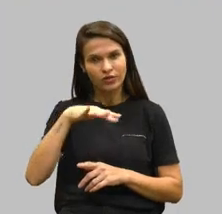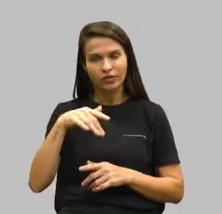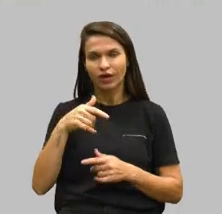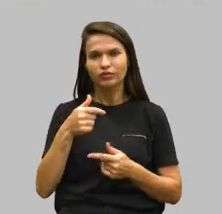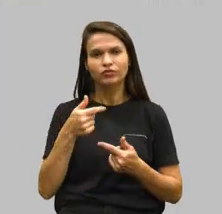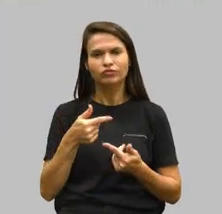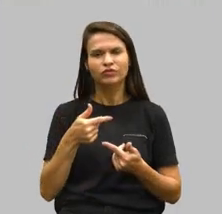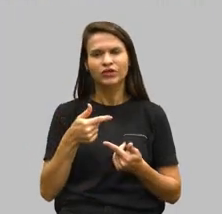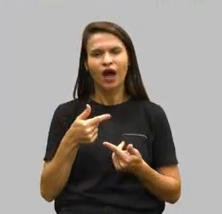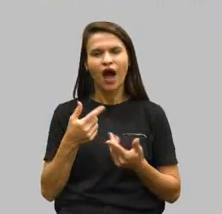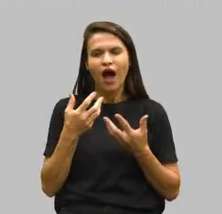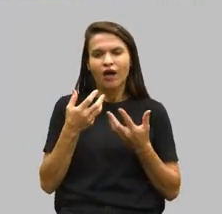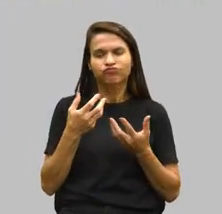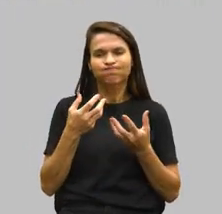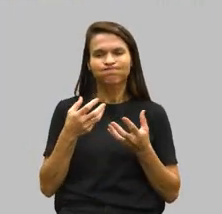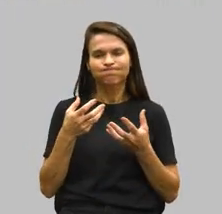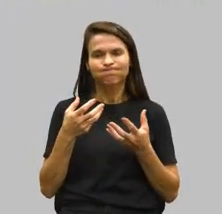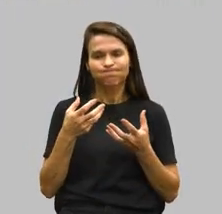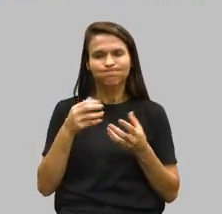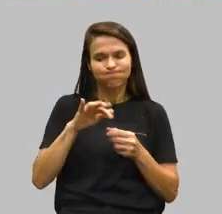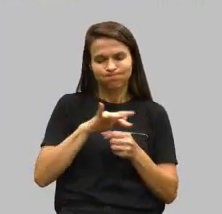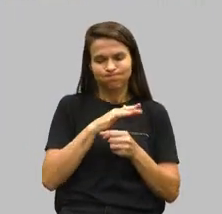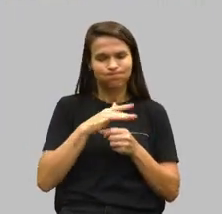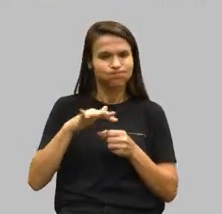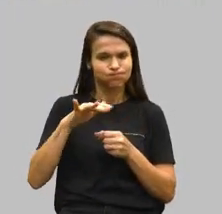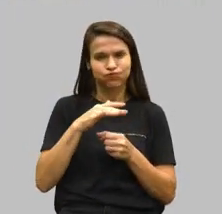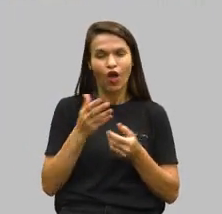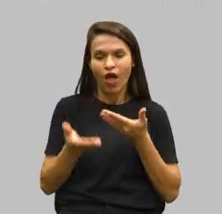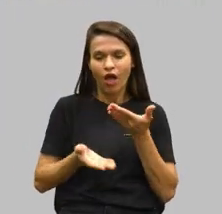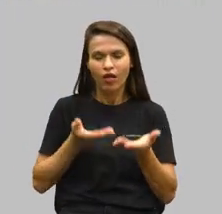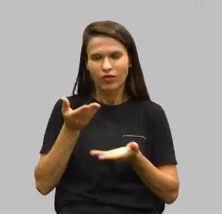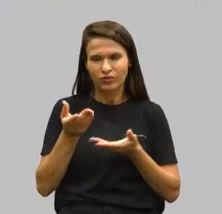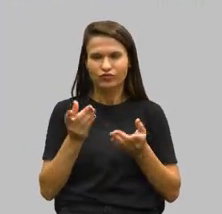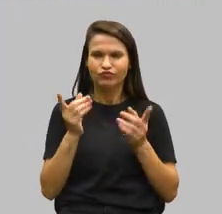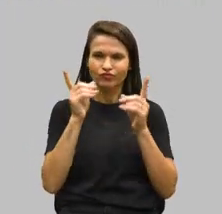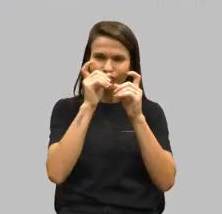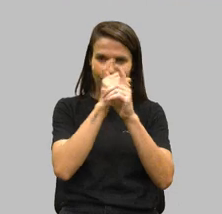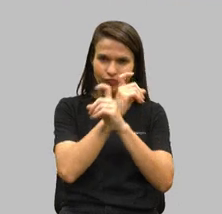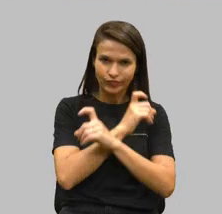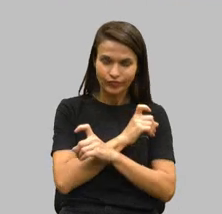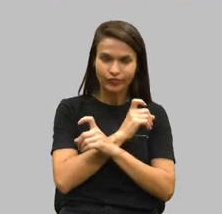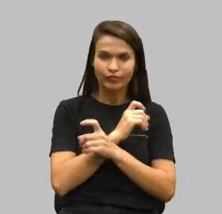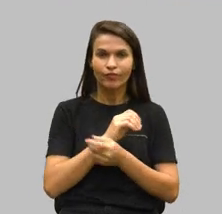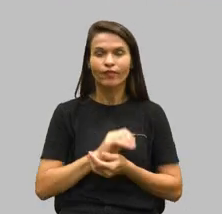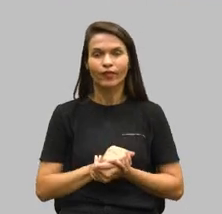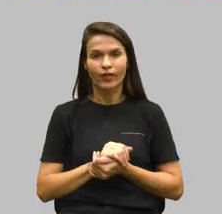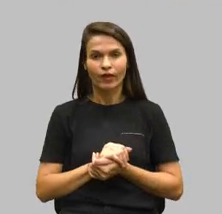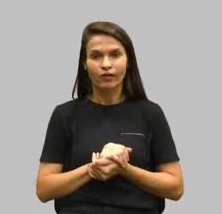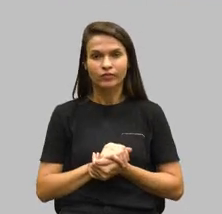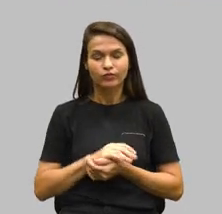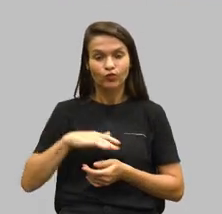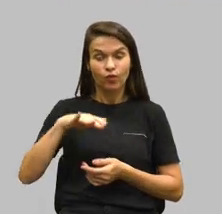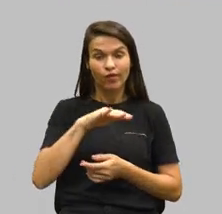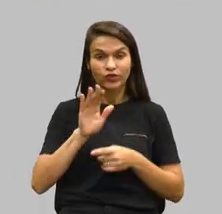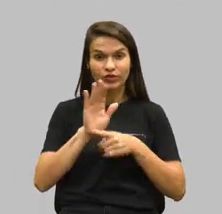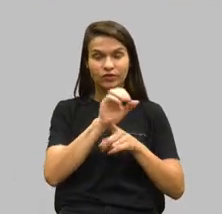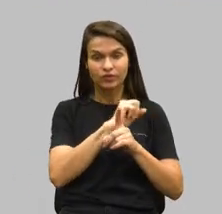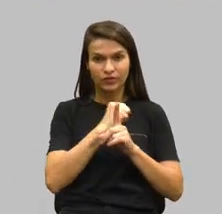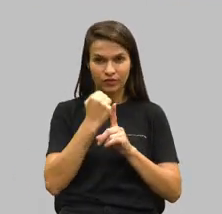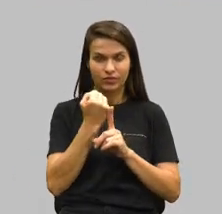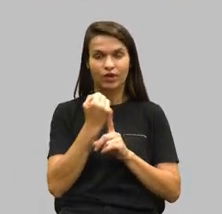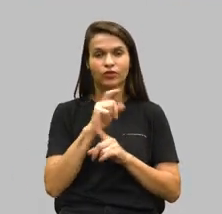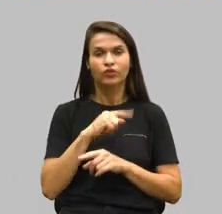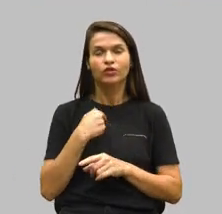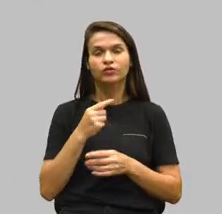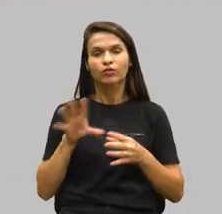comportando mais o atendimento eh de alta complexidade média e alta complexidade no campo da Assistência Social e nós estamos